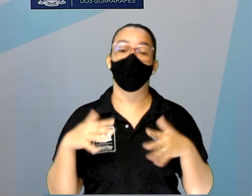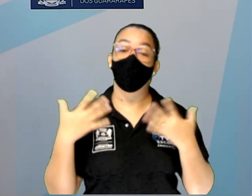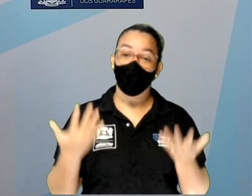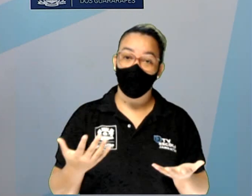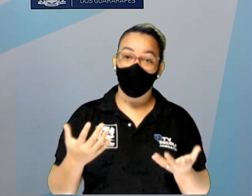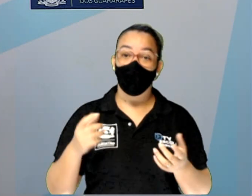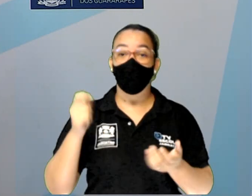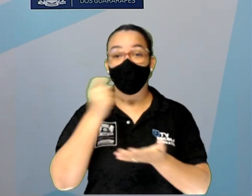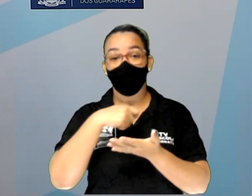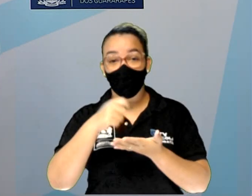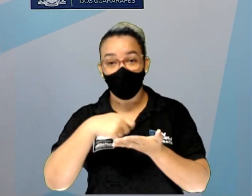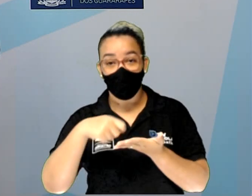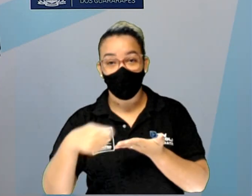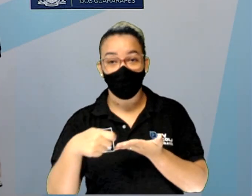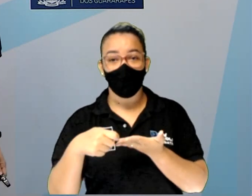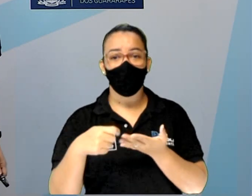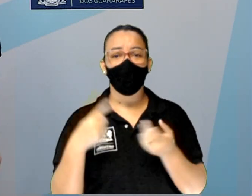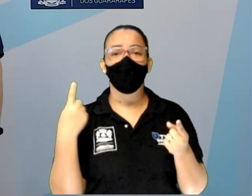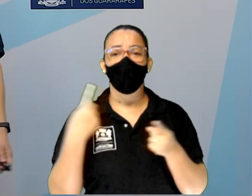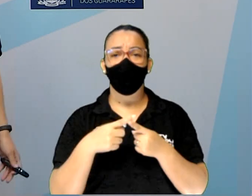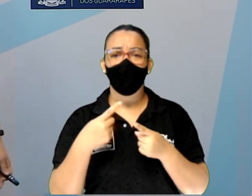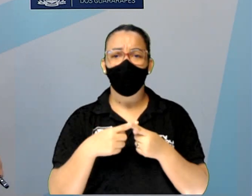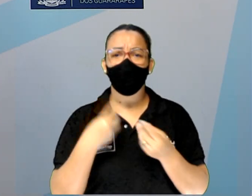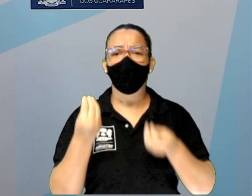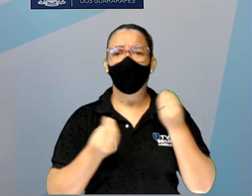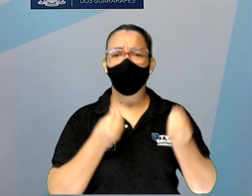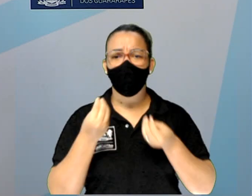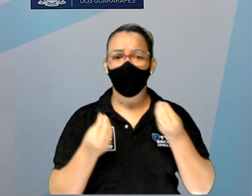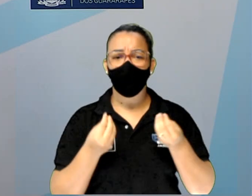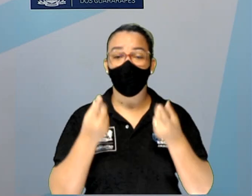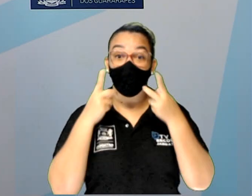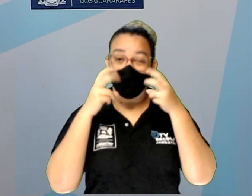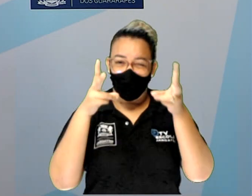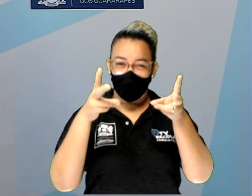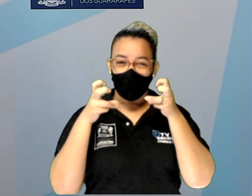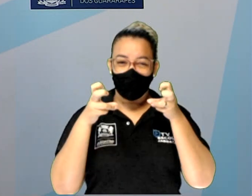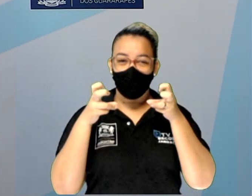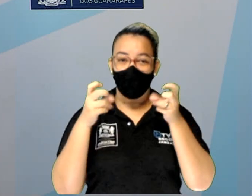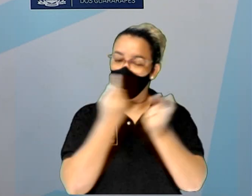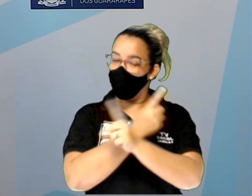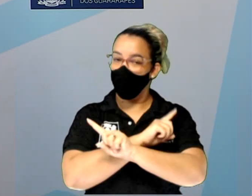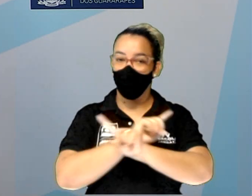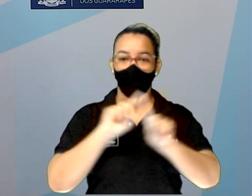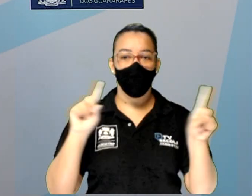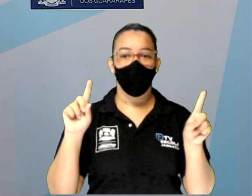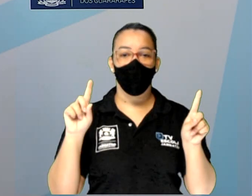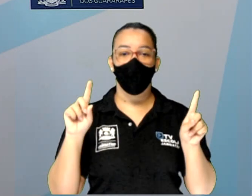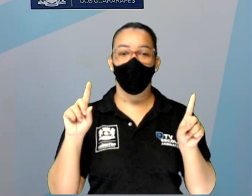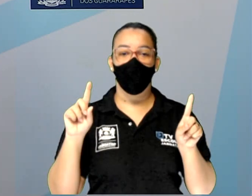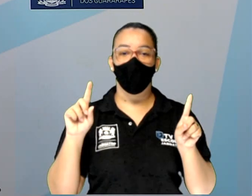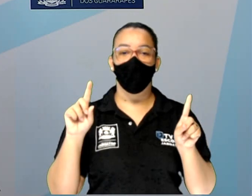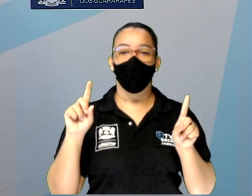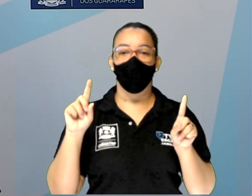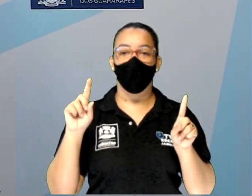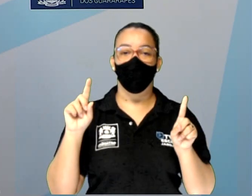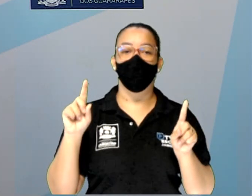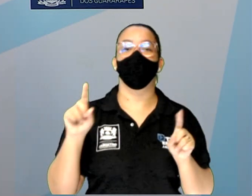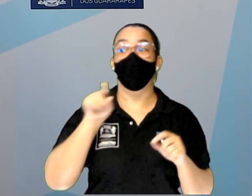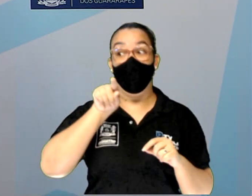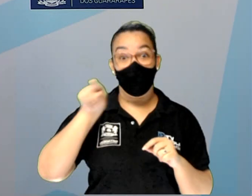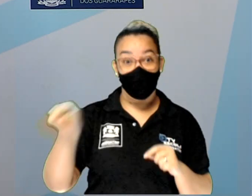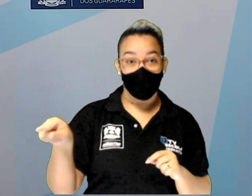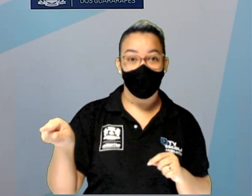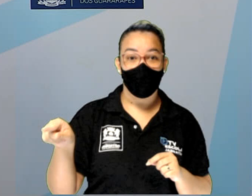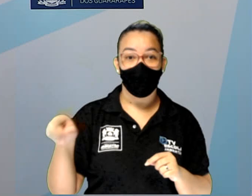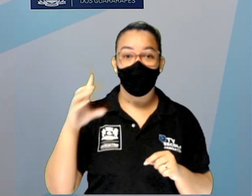isso está escrito aqui. Por quê? Como assim? Aqui, ó, não, no, she, ela,